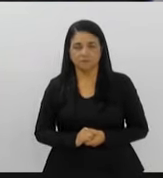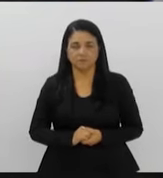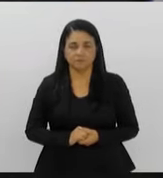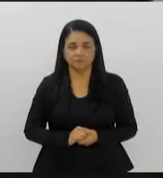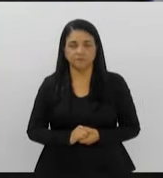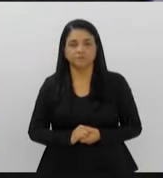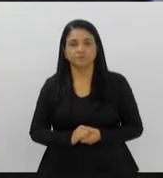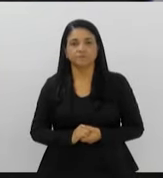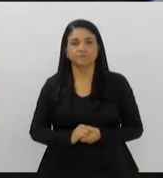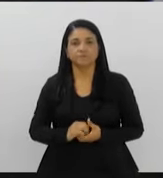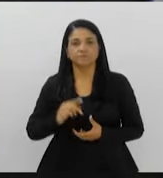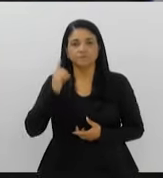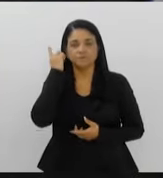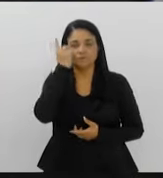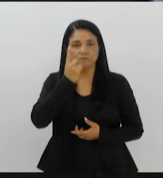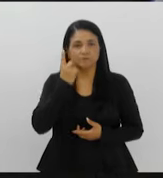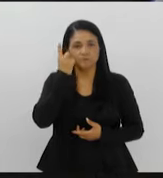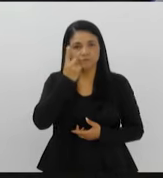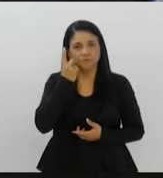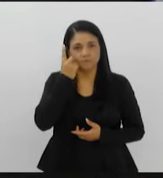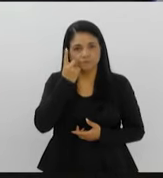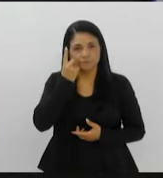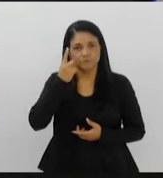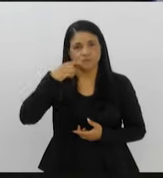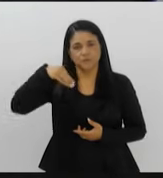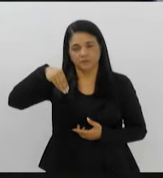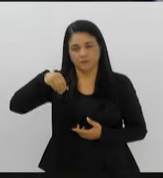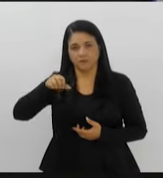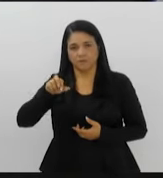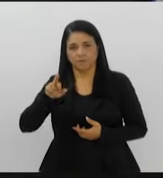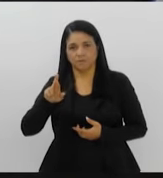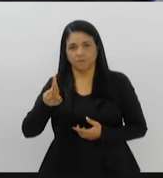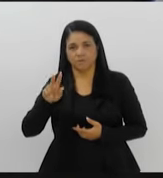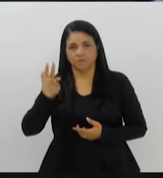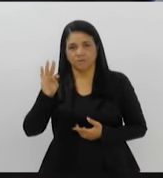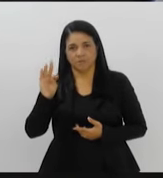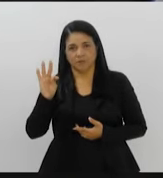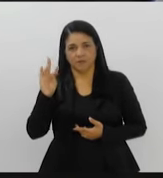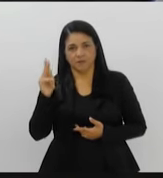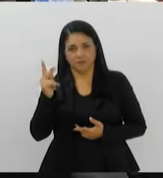Nossa nobre deputada Marta Rocha.